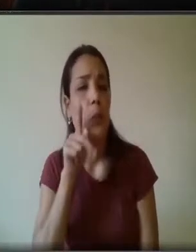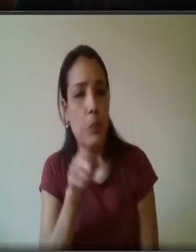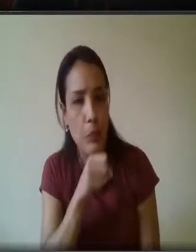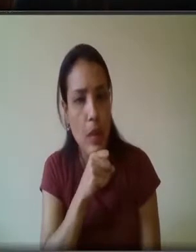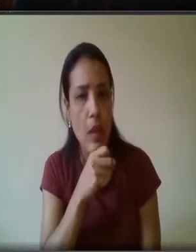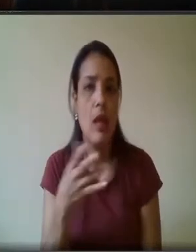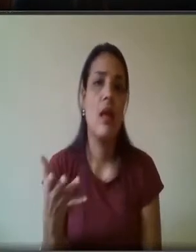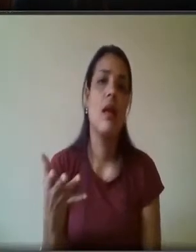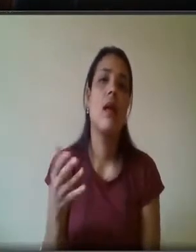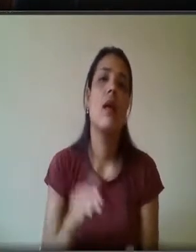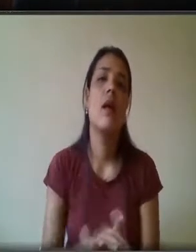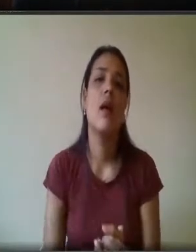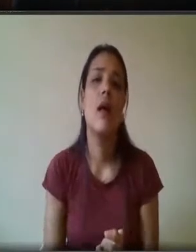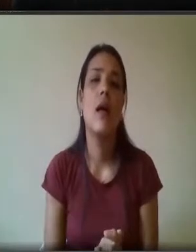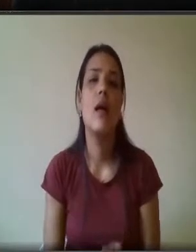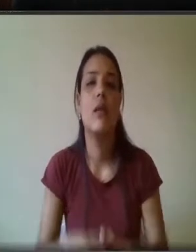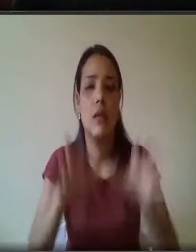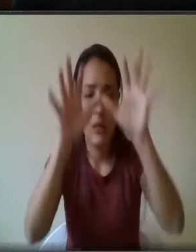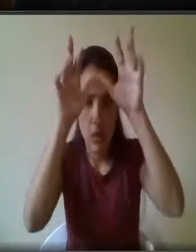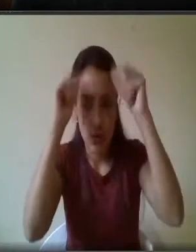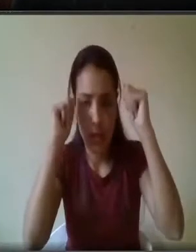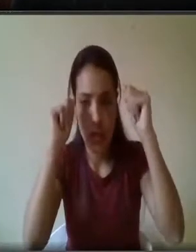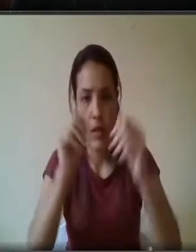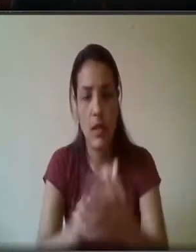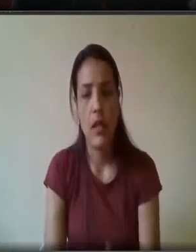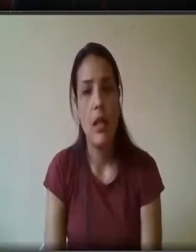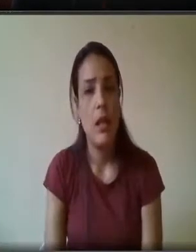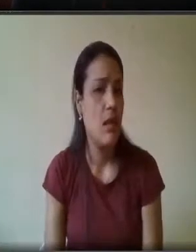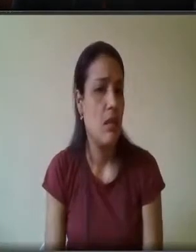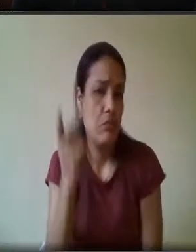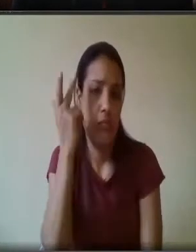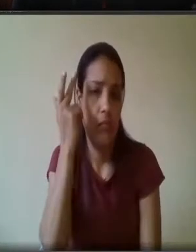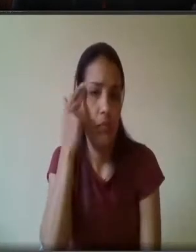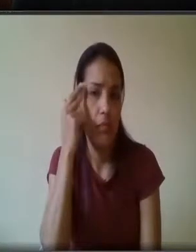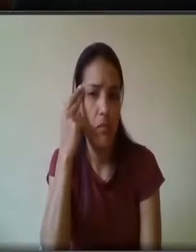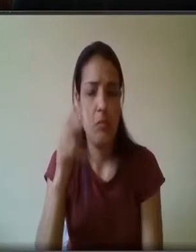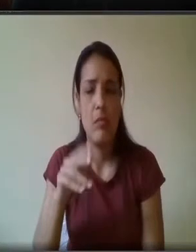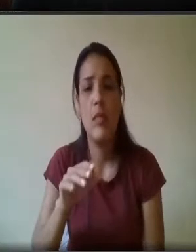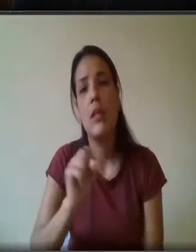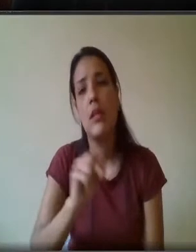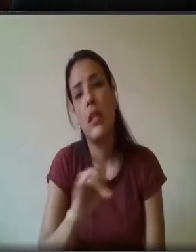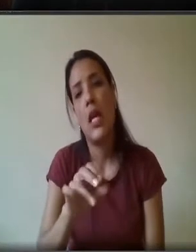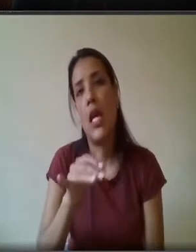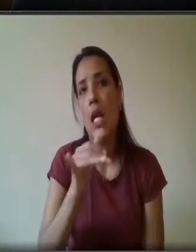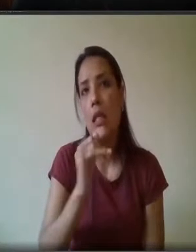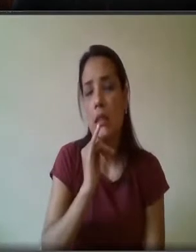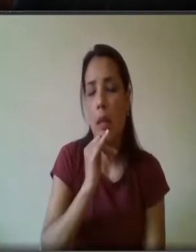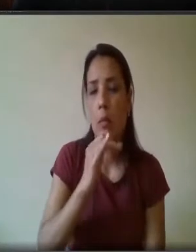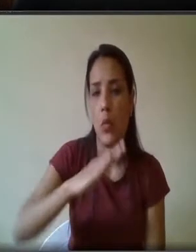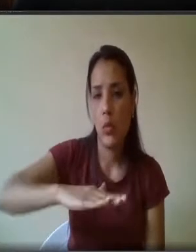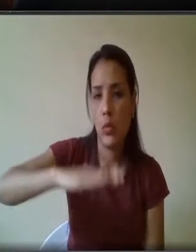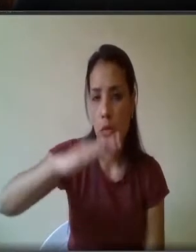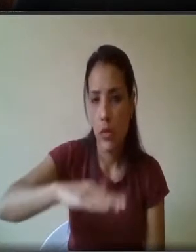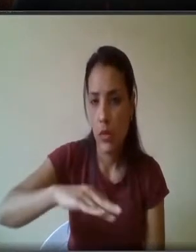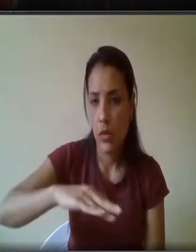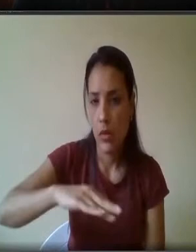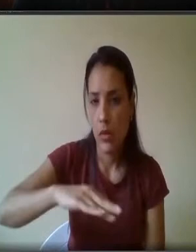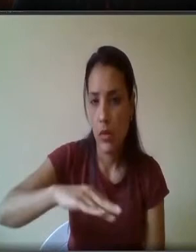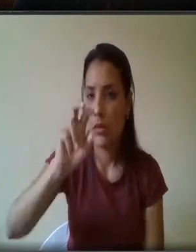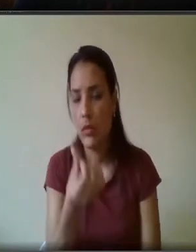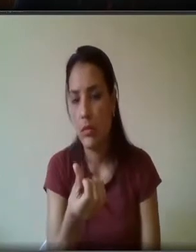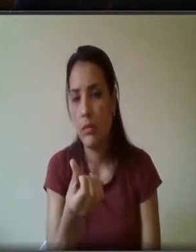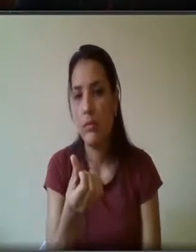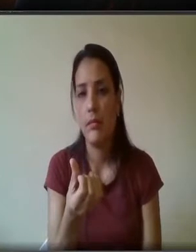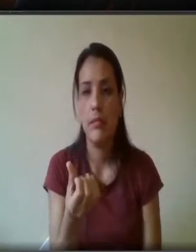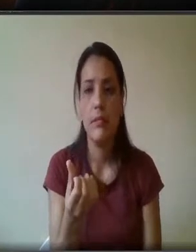Amazonas, ter tremor de terra. Só que às vezes o tremor, mesmo que chegue a 5, a 4, a 6, outra coisa, se